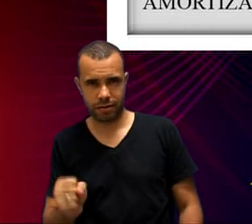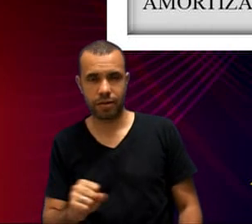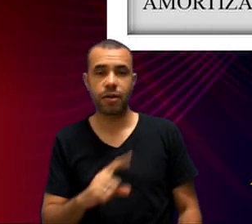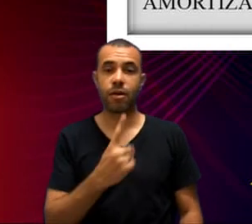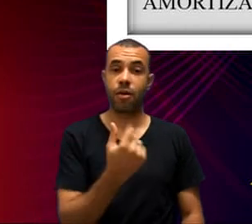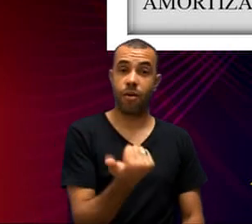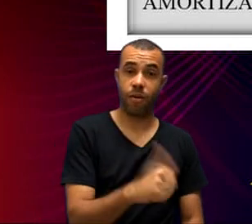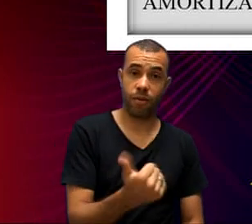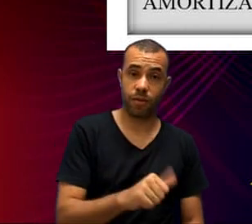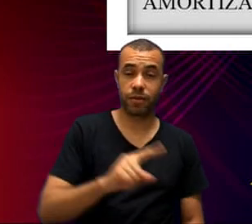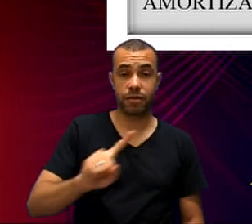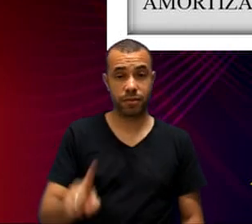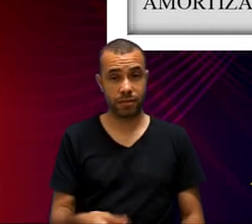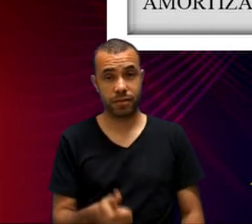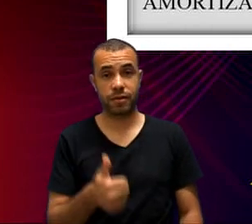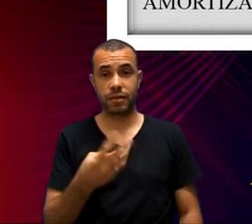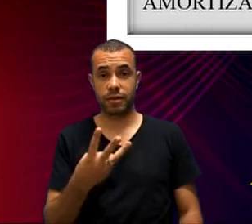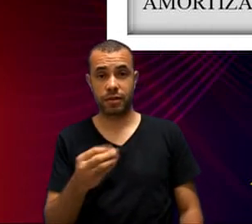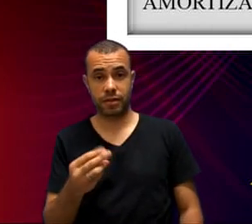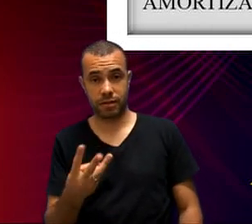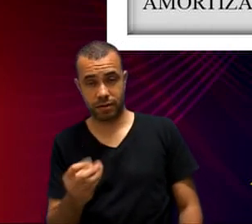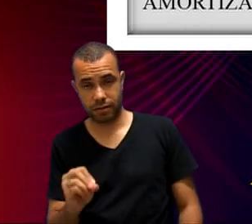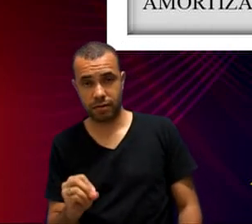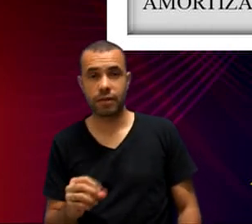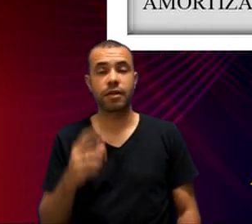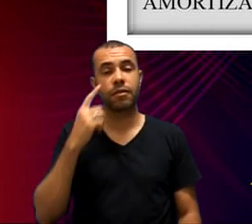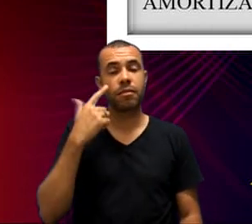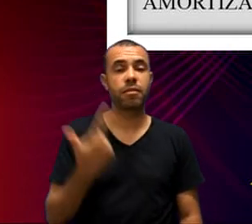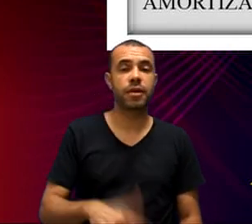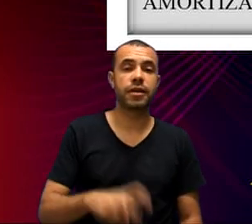R$ 11.920.000, requisitório de pequeno valor, indenizações de